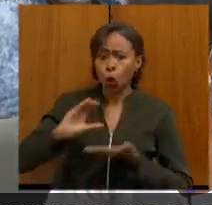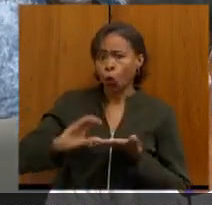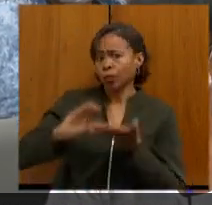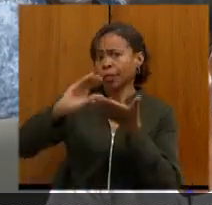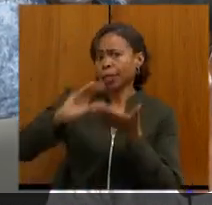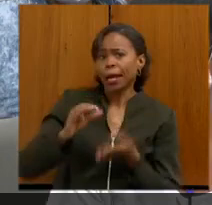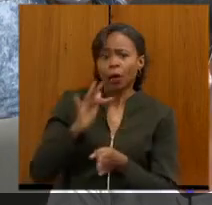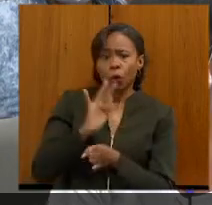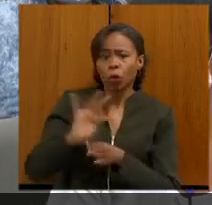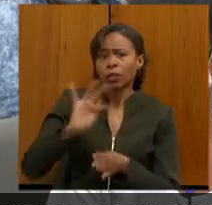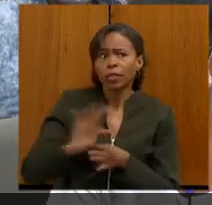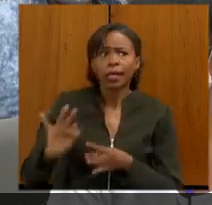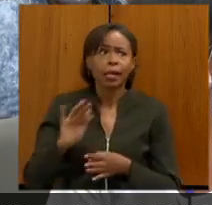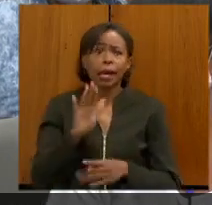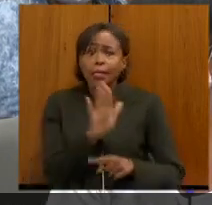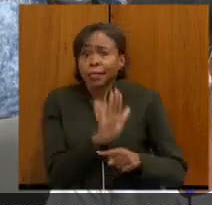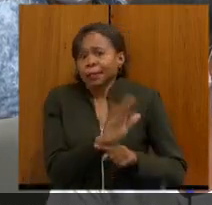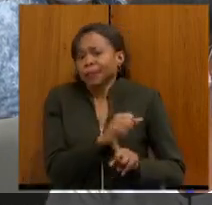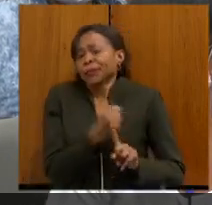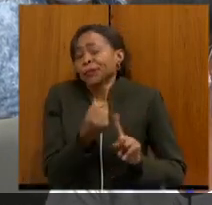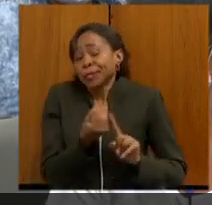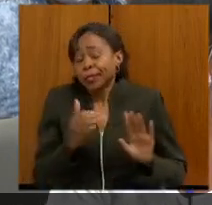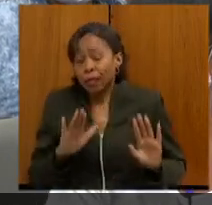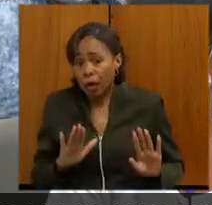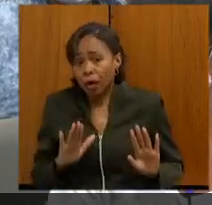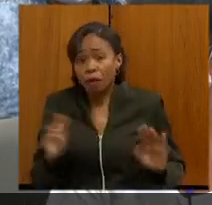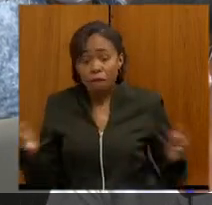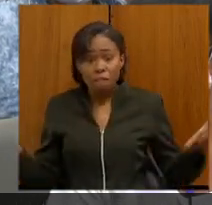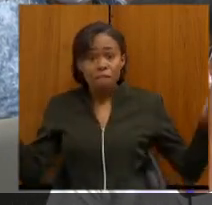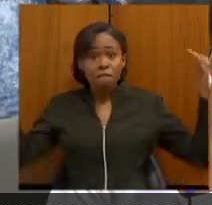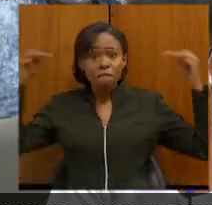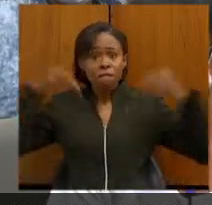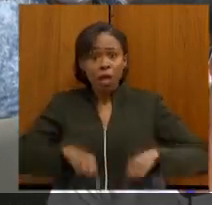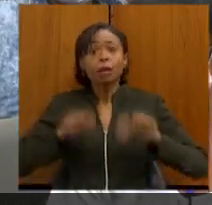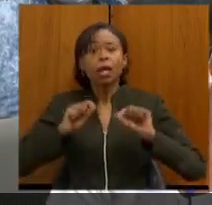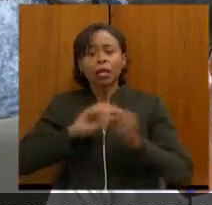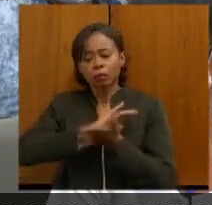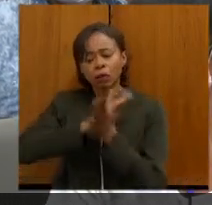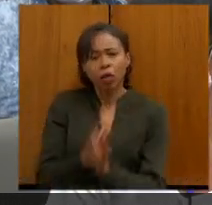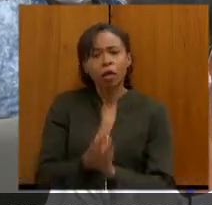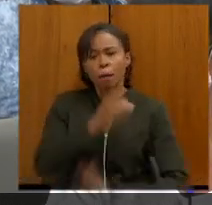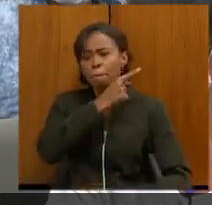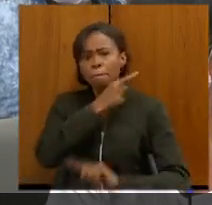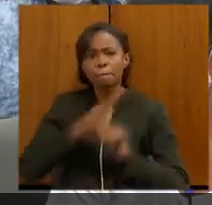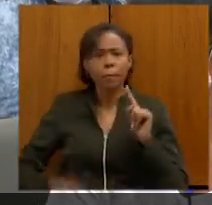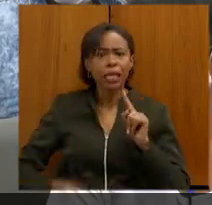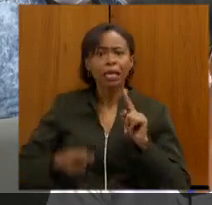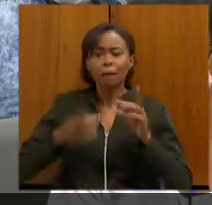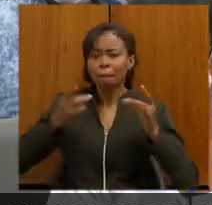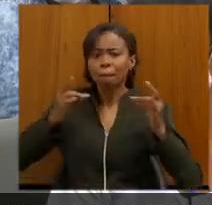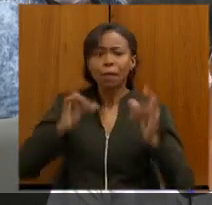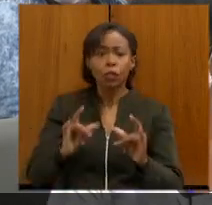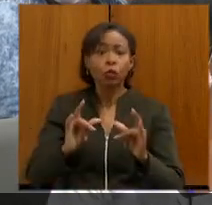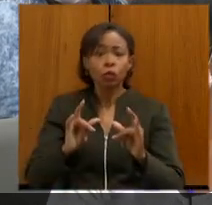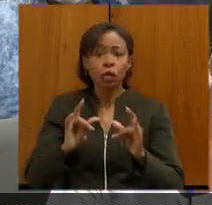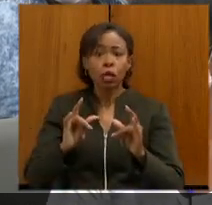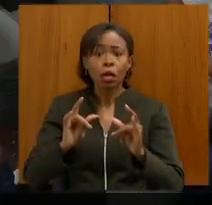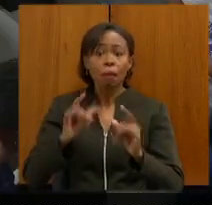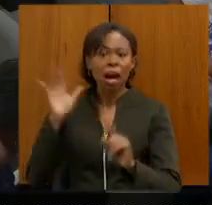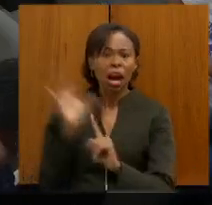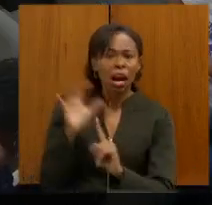a suposta Assistência Social ela vem para infringir para destruir para botar o terror